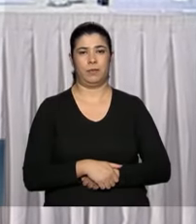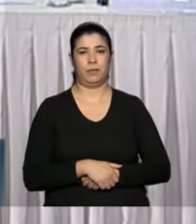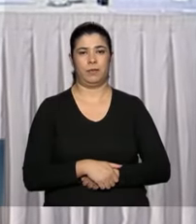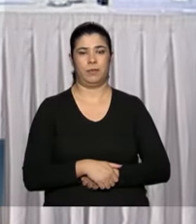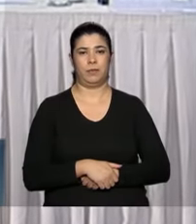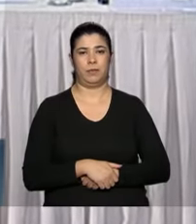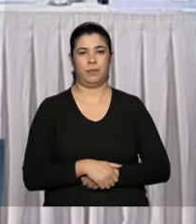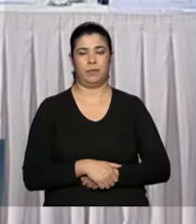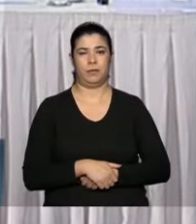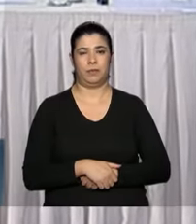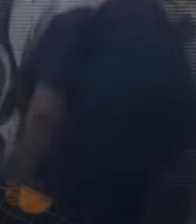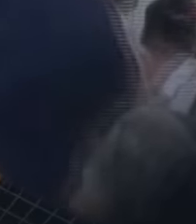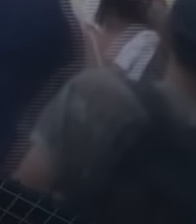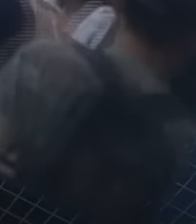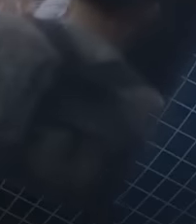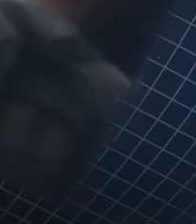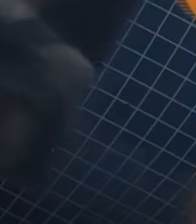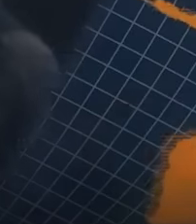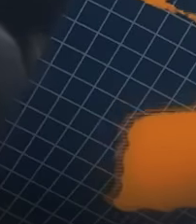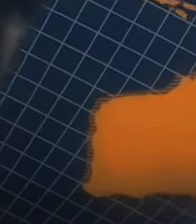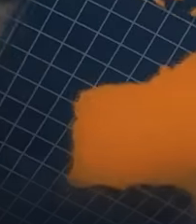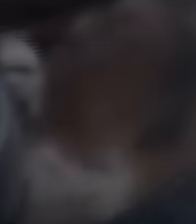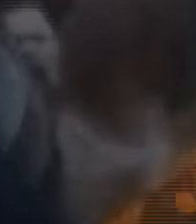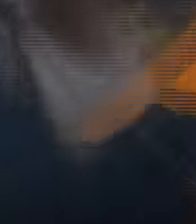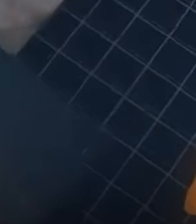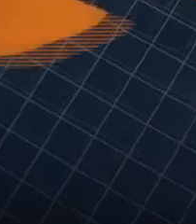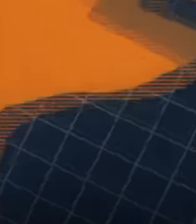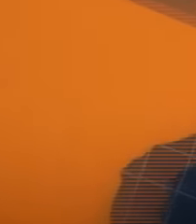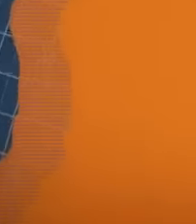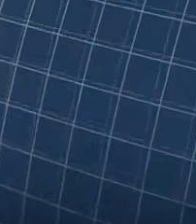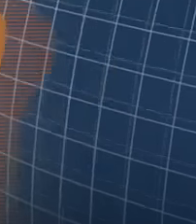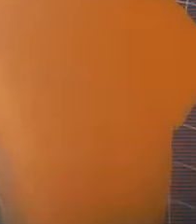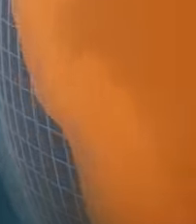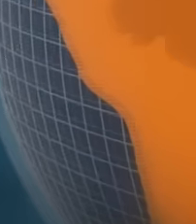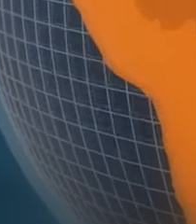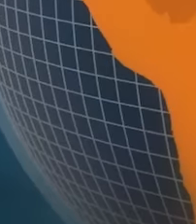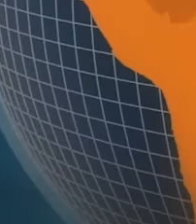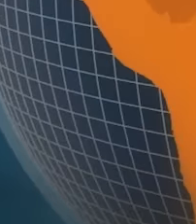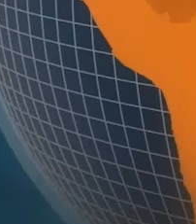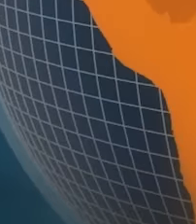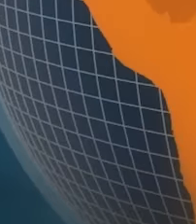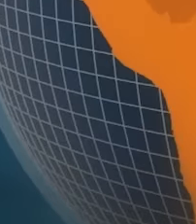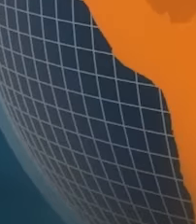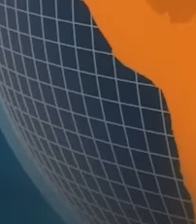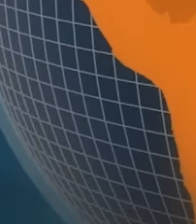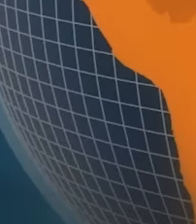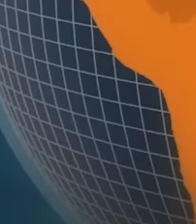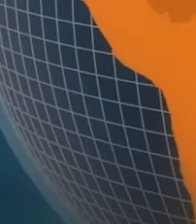Deus ocupado.